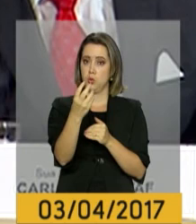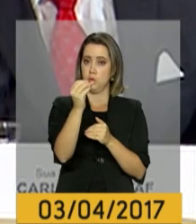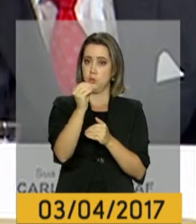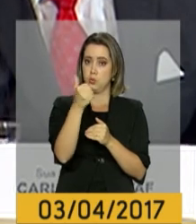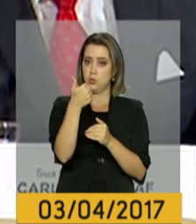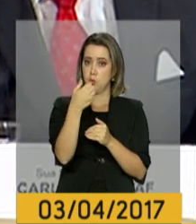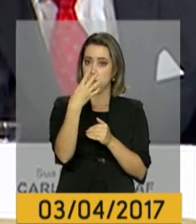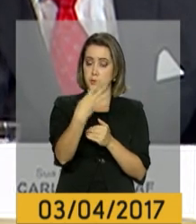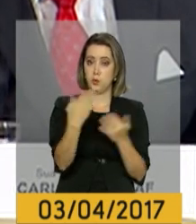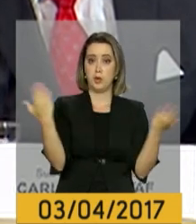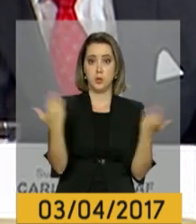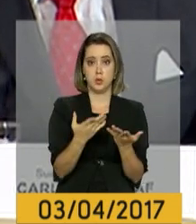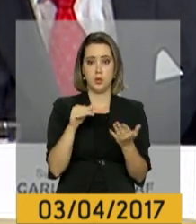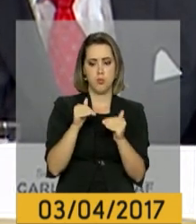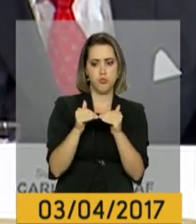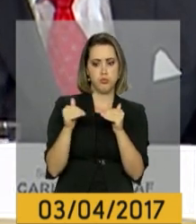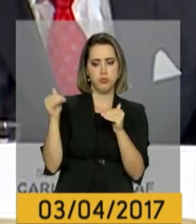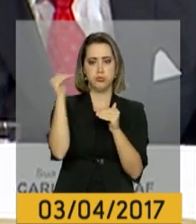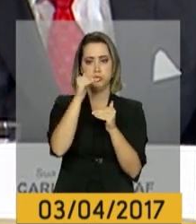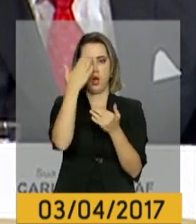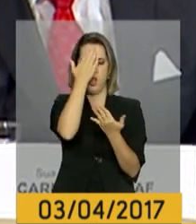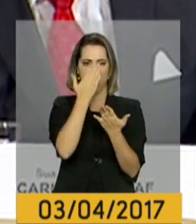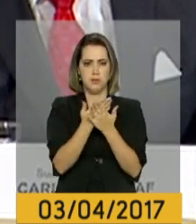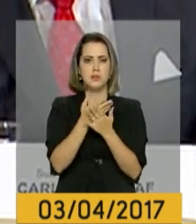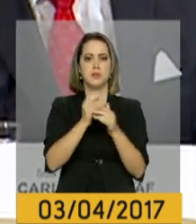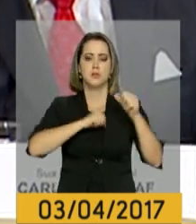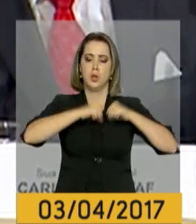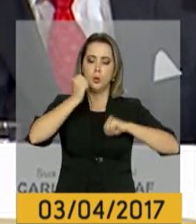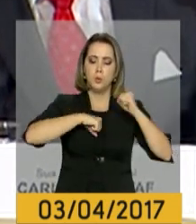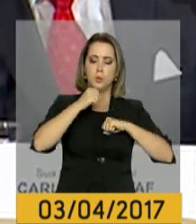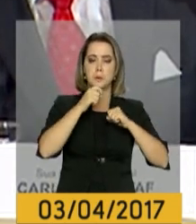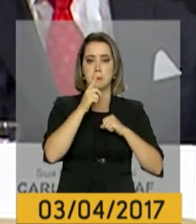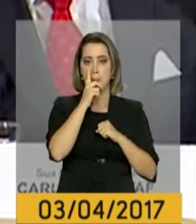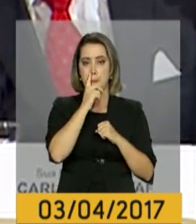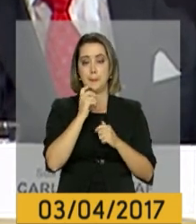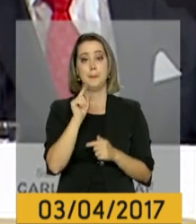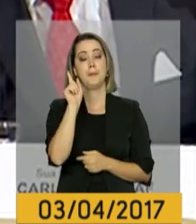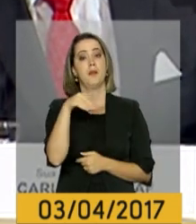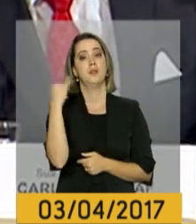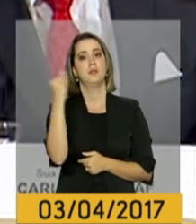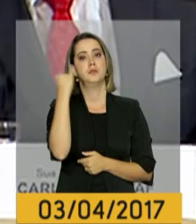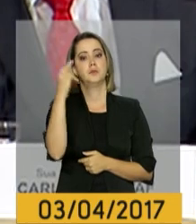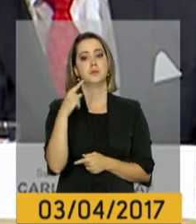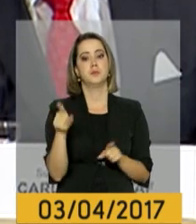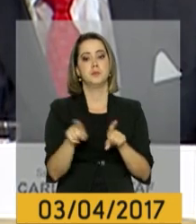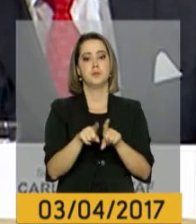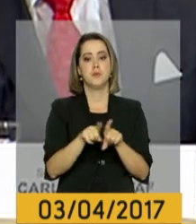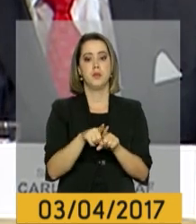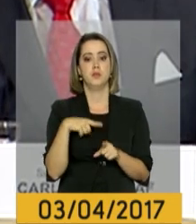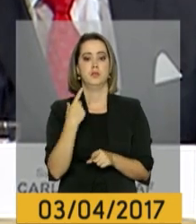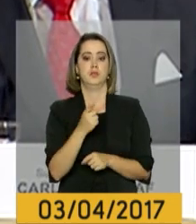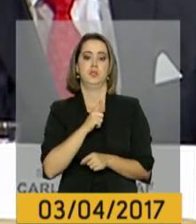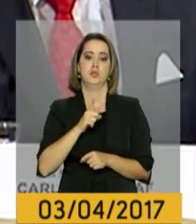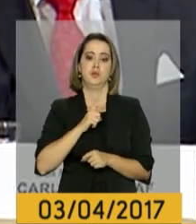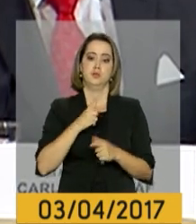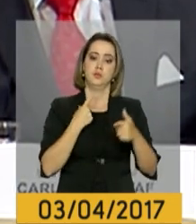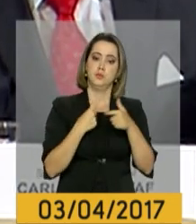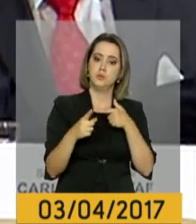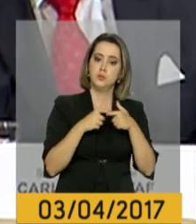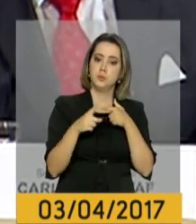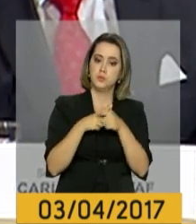para esta data. Por outro lado, interessante, sem embargo de termos tido aqui um problema relativo